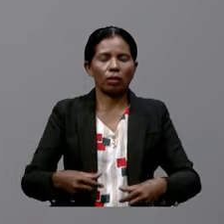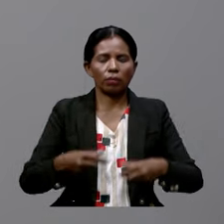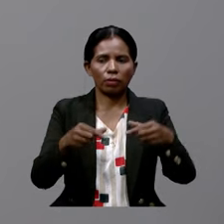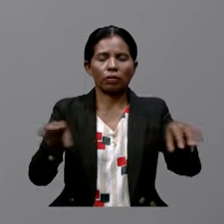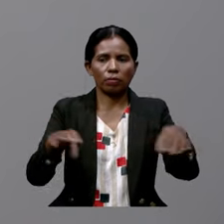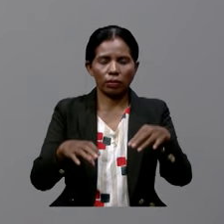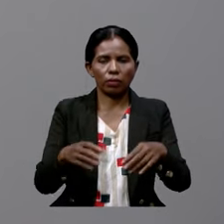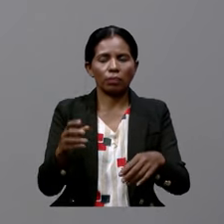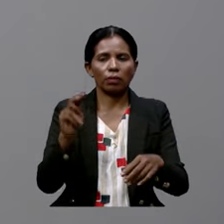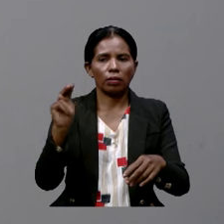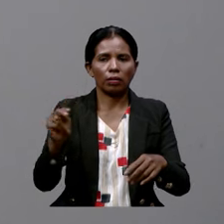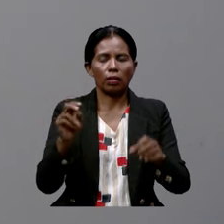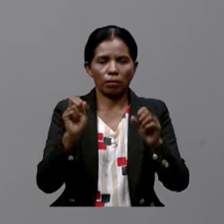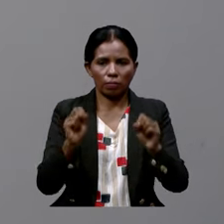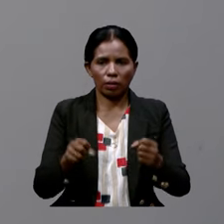belo. Bela narosa,